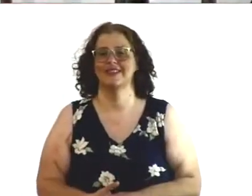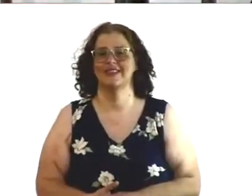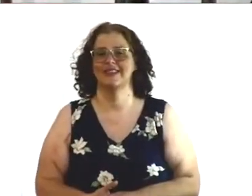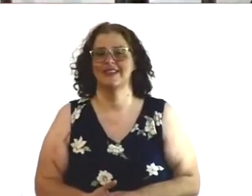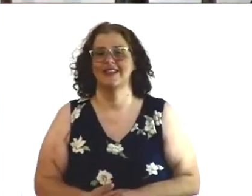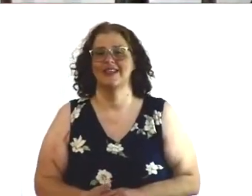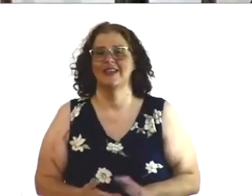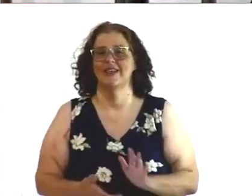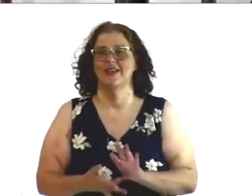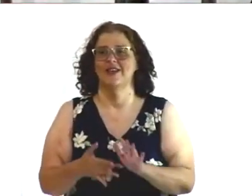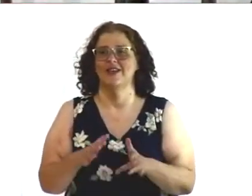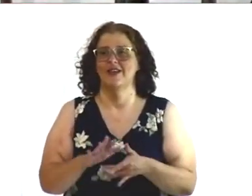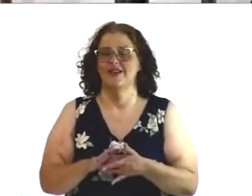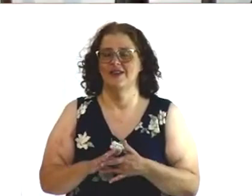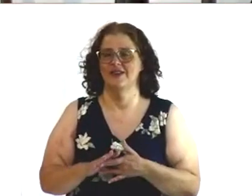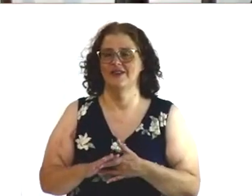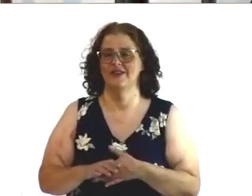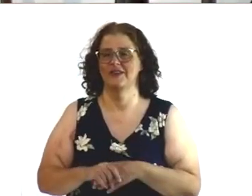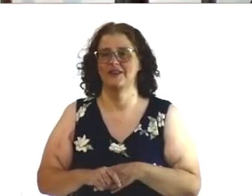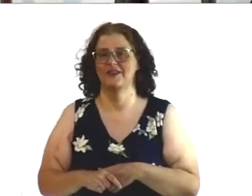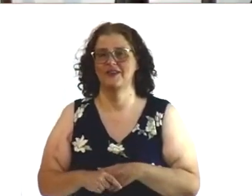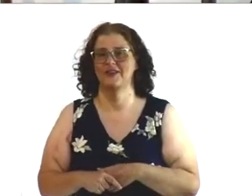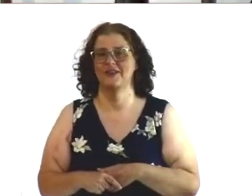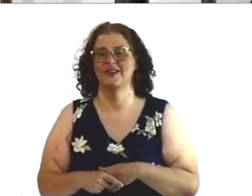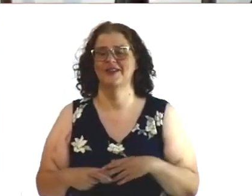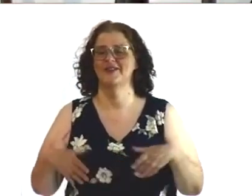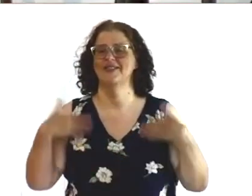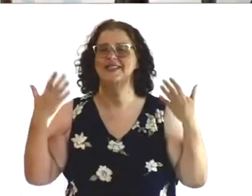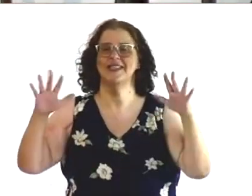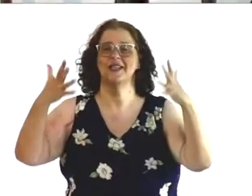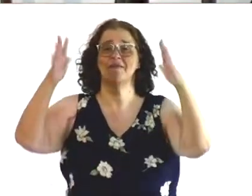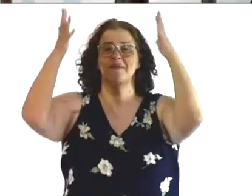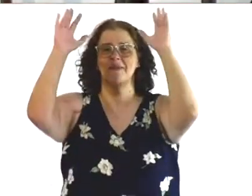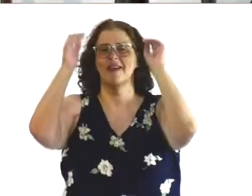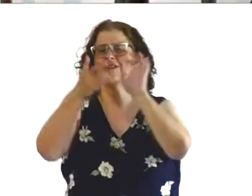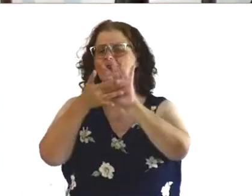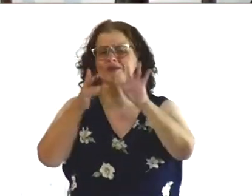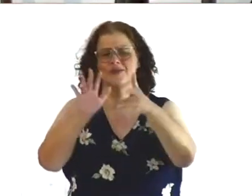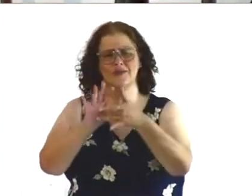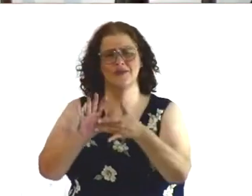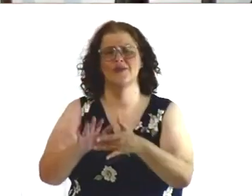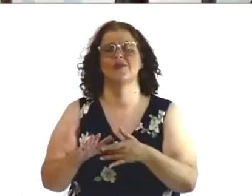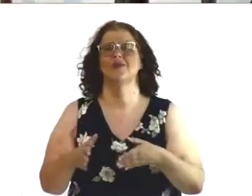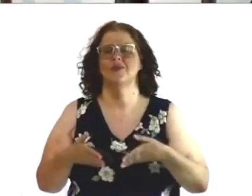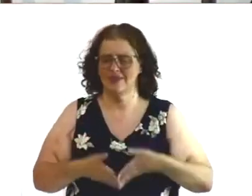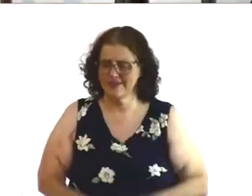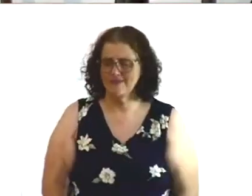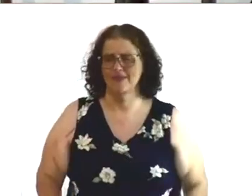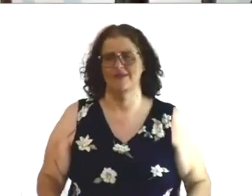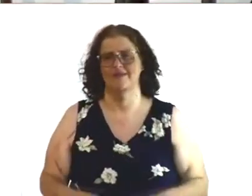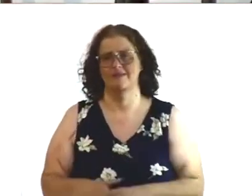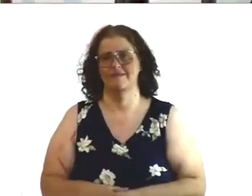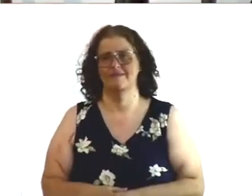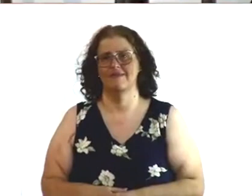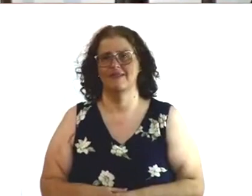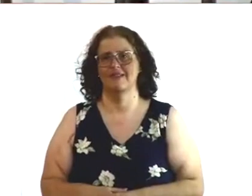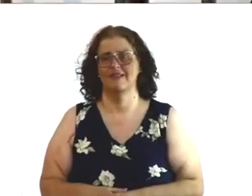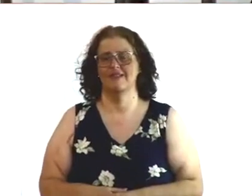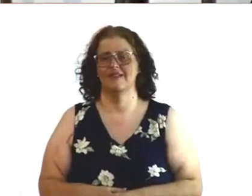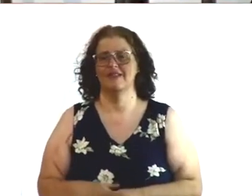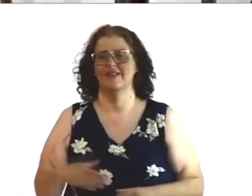quis na plenitude de tempos enviar o Salvador. Vamos celebrar, é uma data importante para a cristandade. Não comemoremos pela